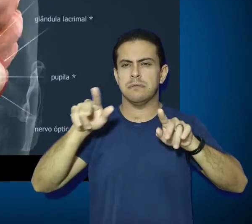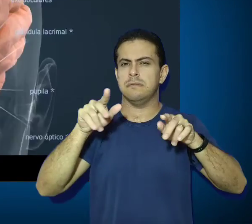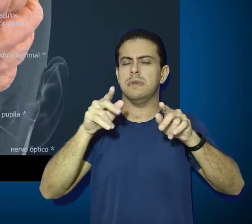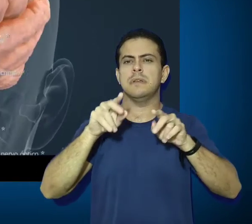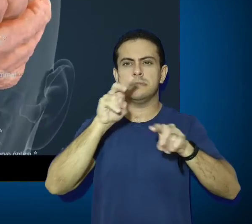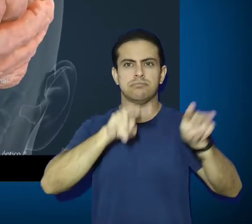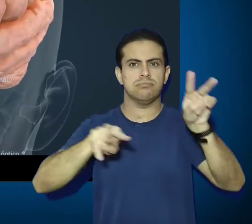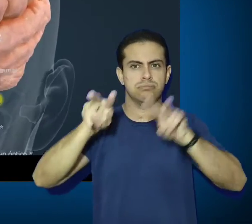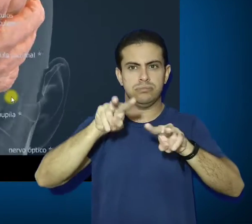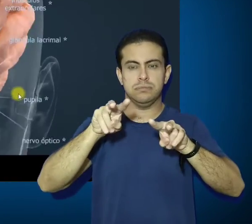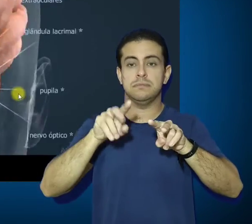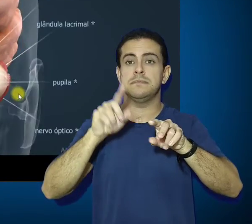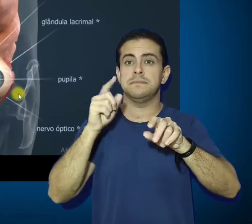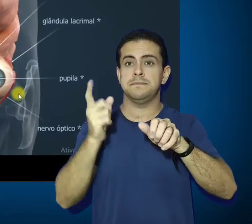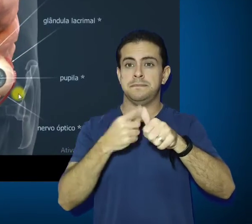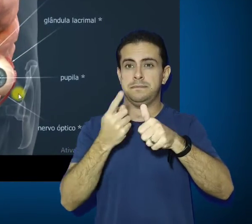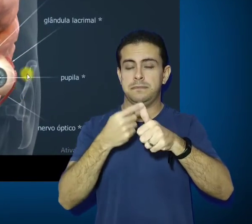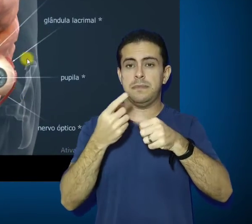Músculos